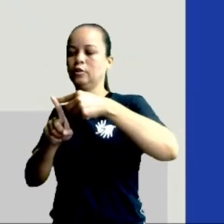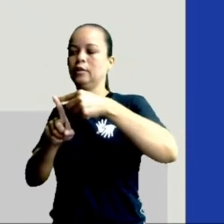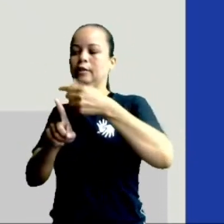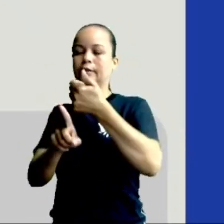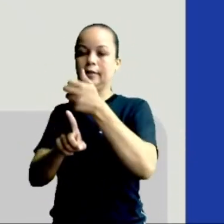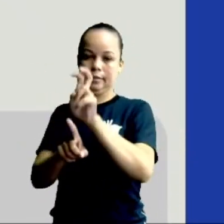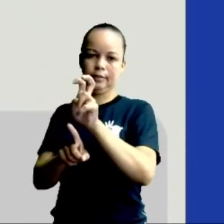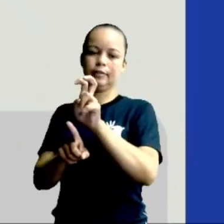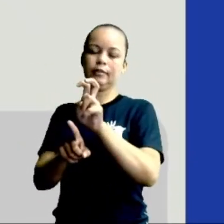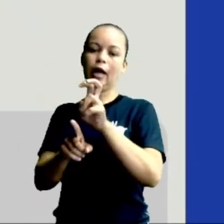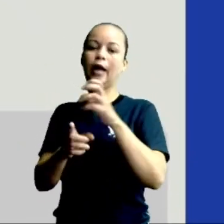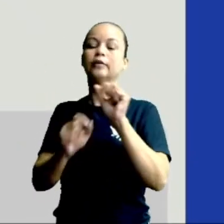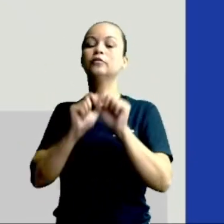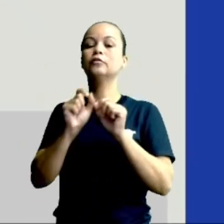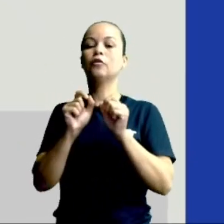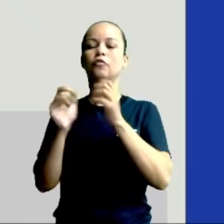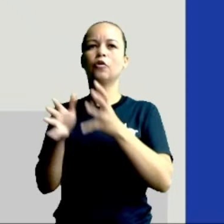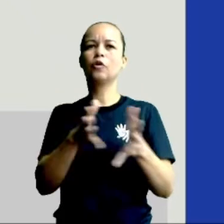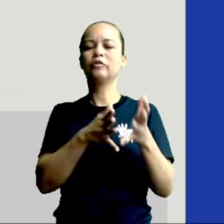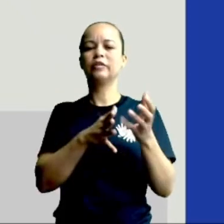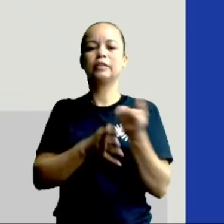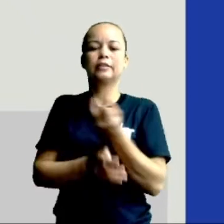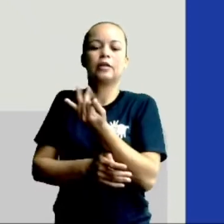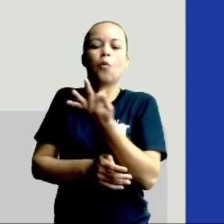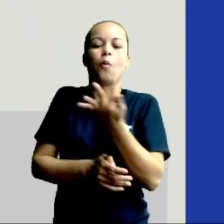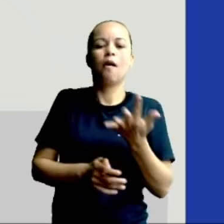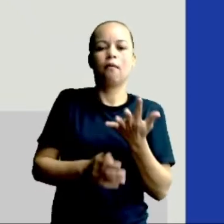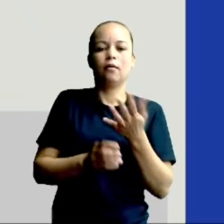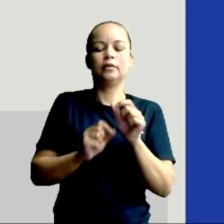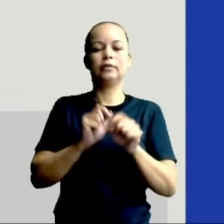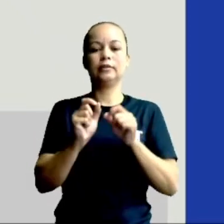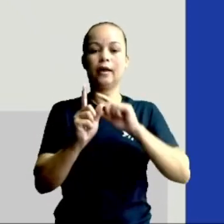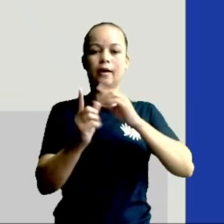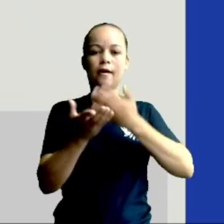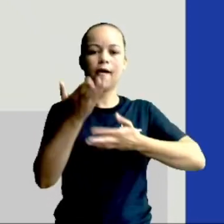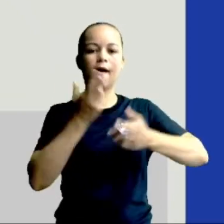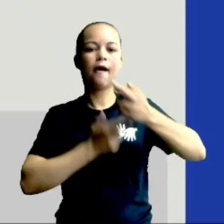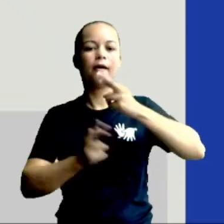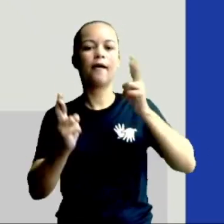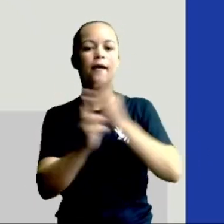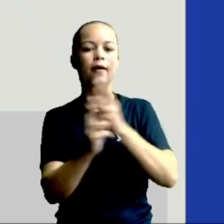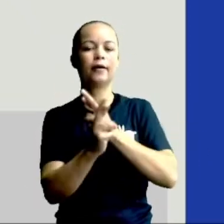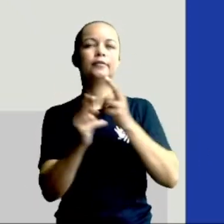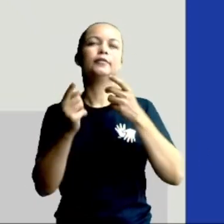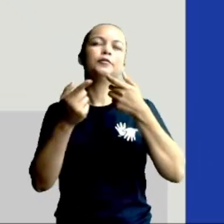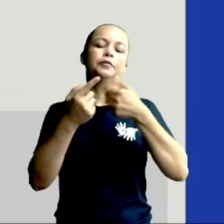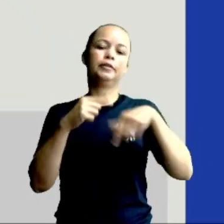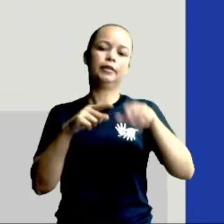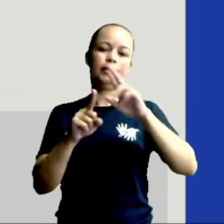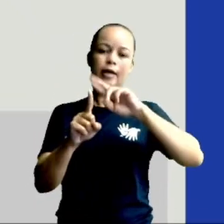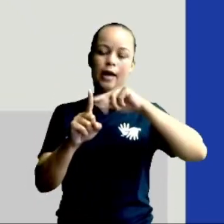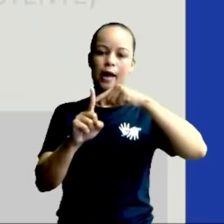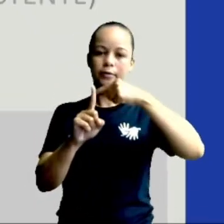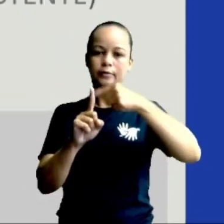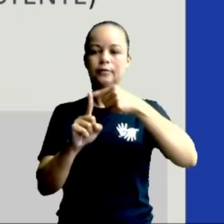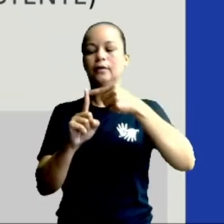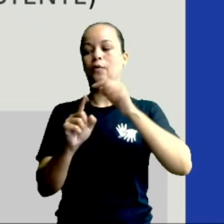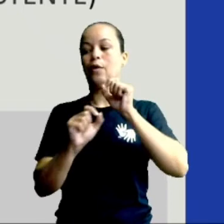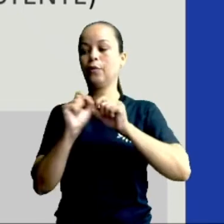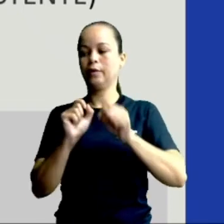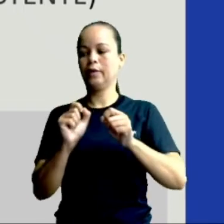essa contagem, de fazer essa relação de adição. 17 mais